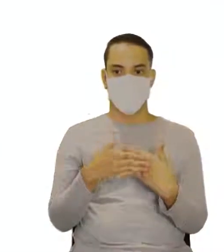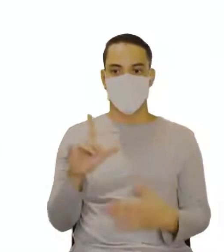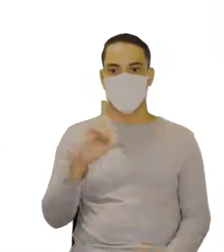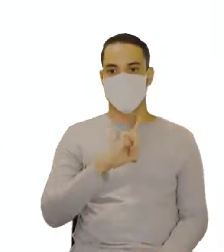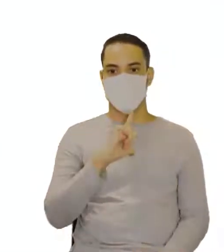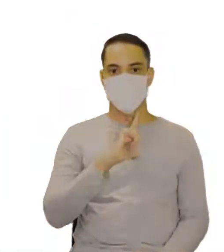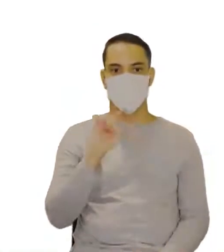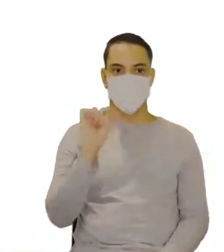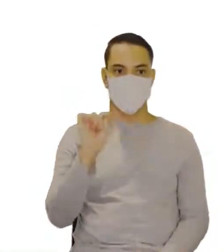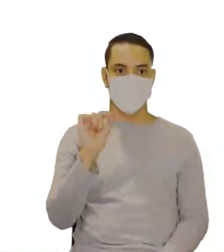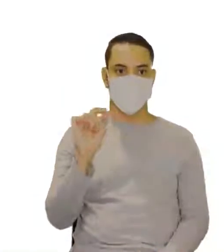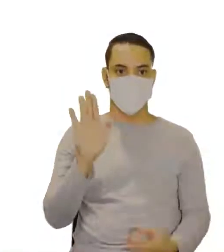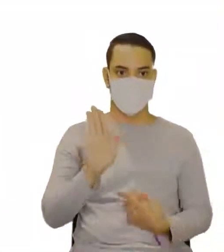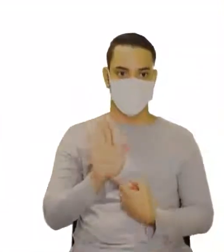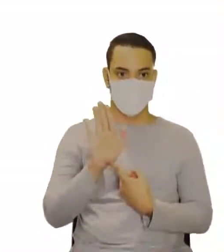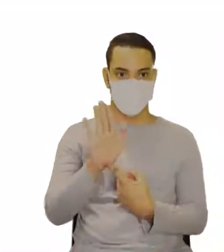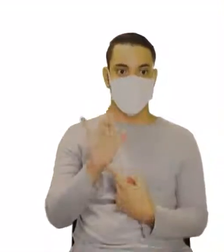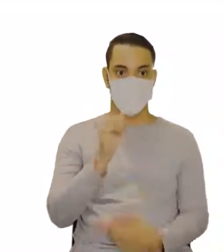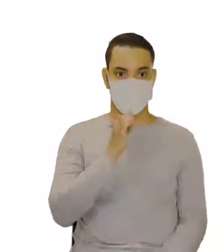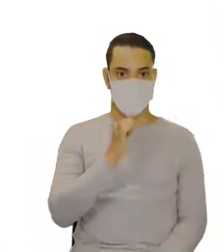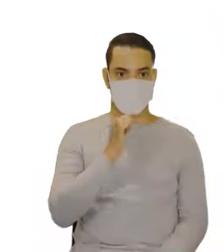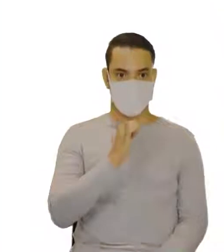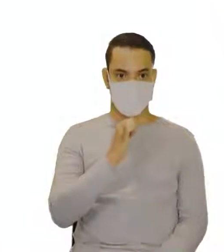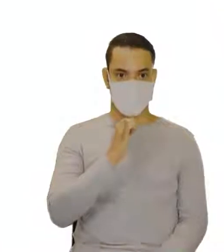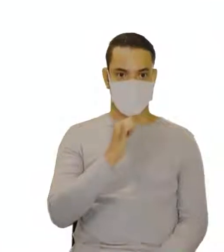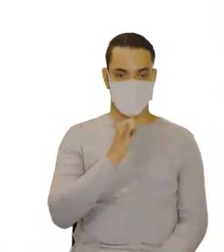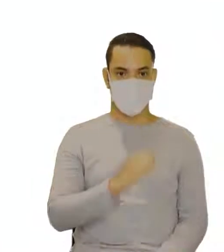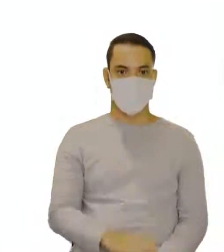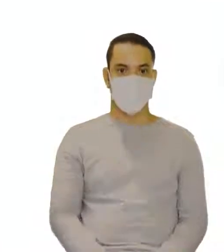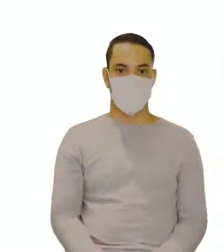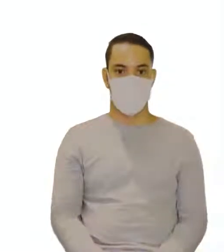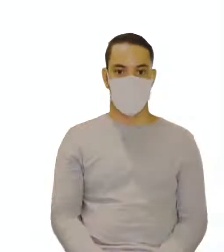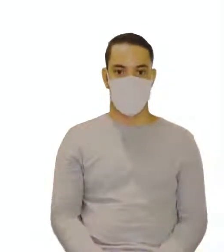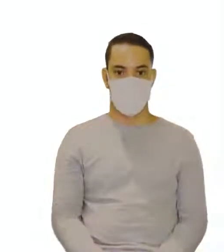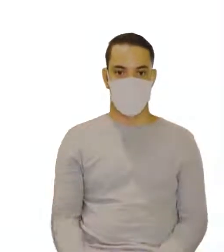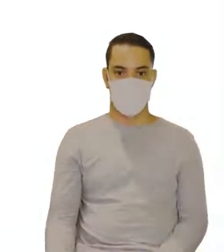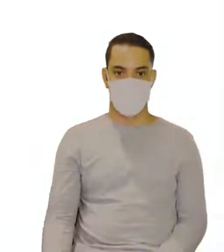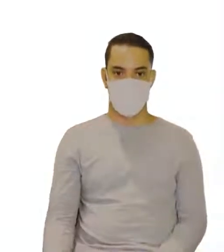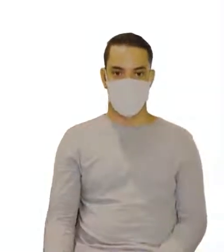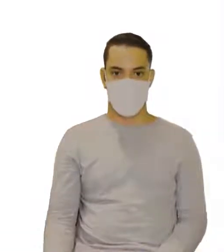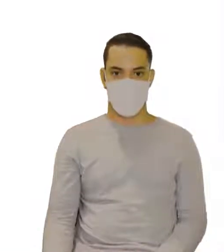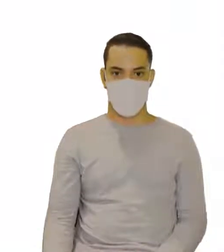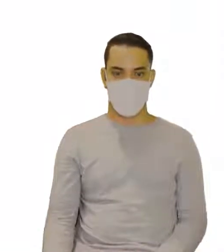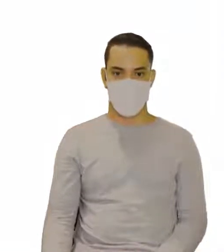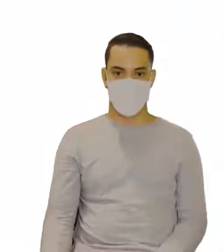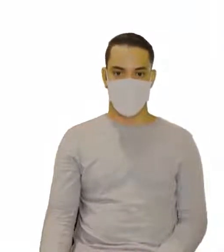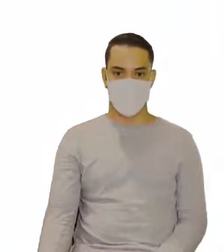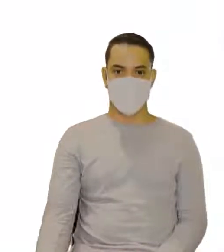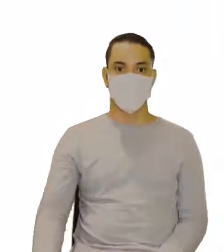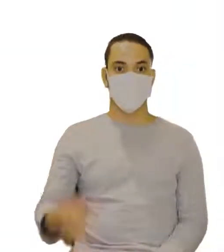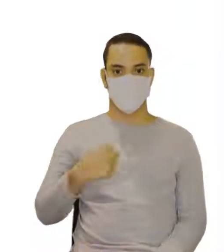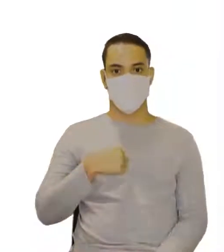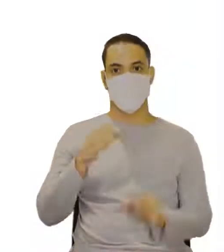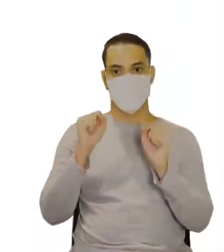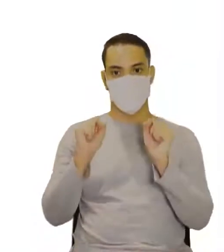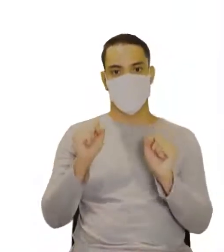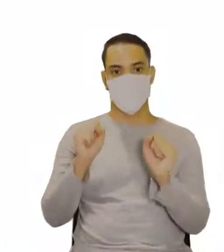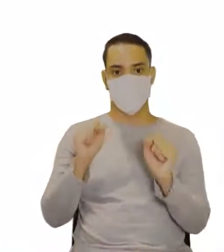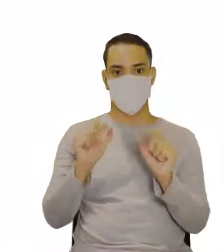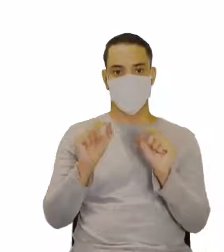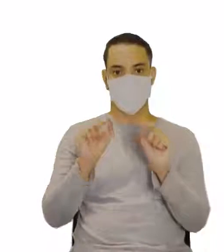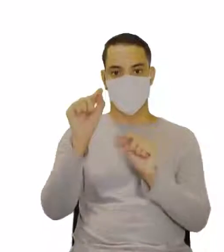pessoal, olha só, deixa eu só colocar o exemplo aqui. Aqui, por exemplo, a gente tem um circuitozinho, ok? Eu poderia colocar pontos